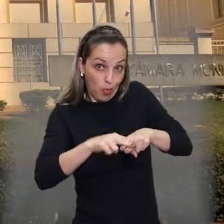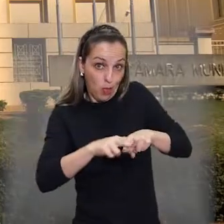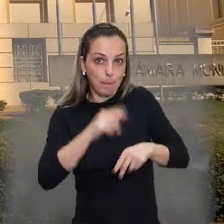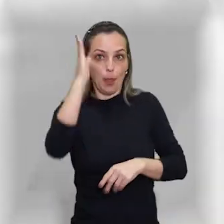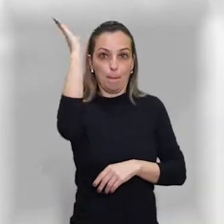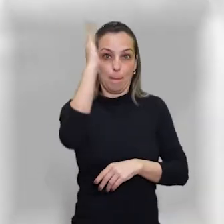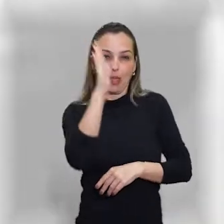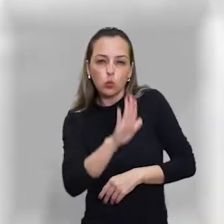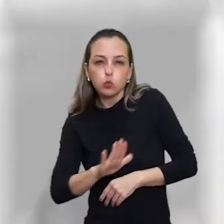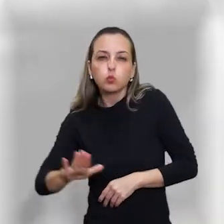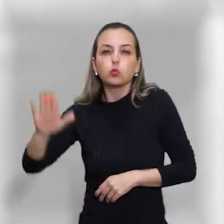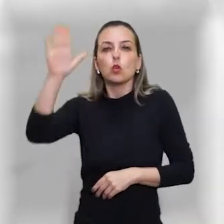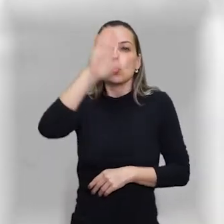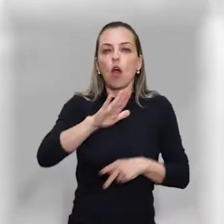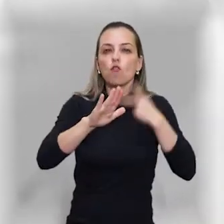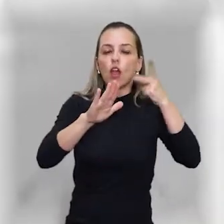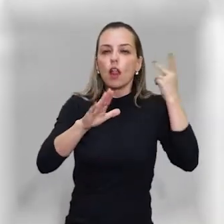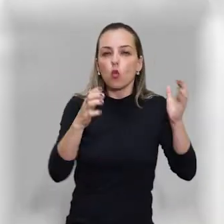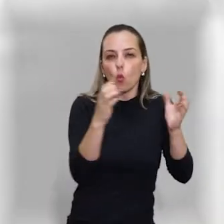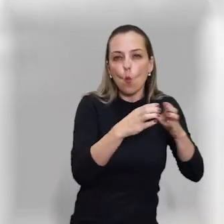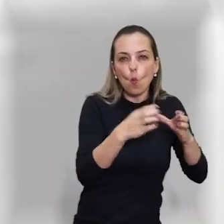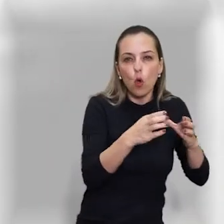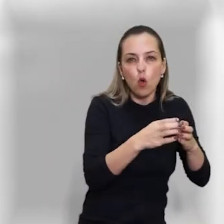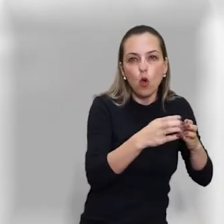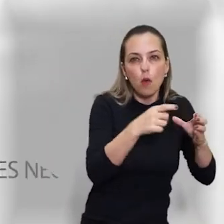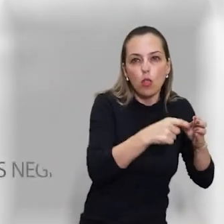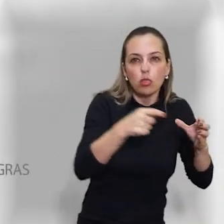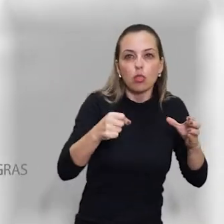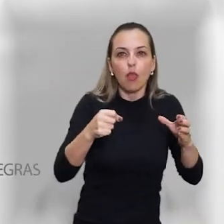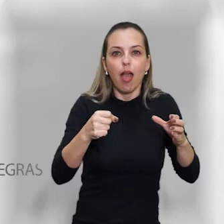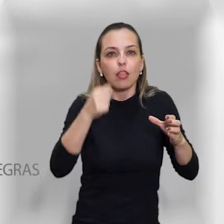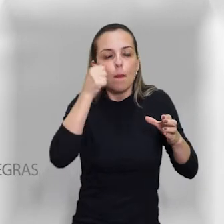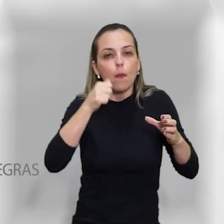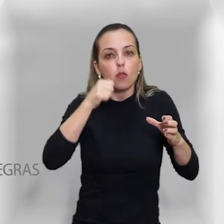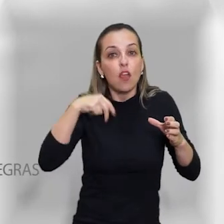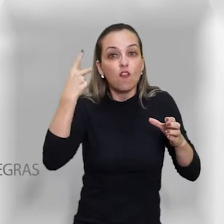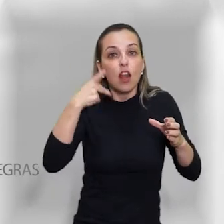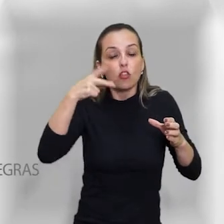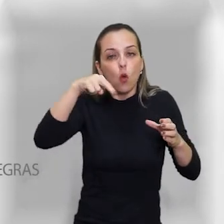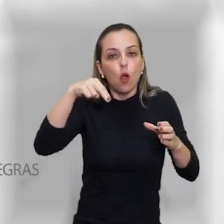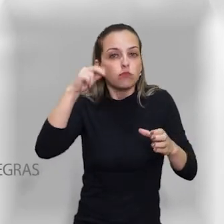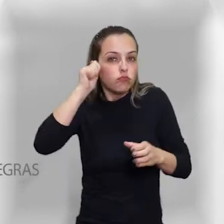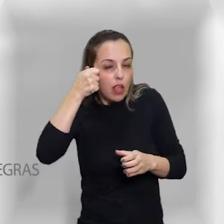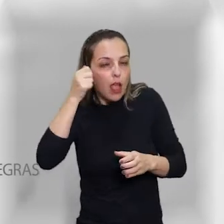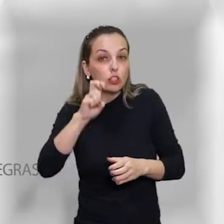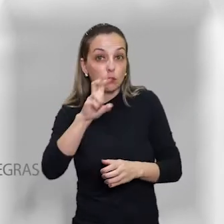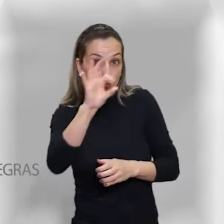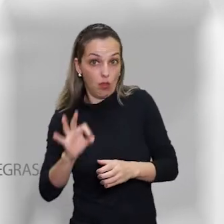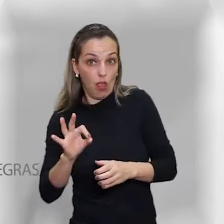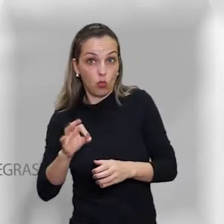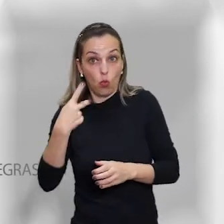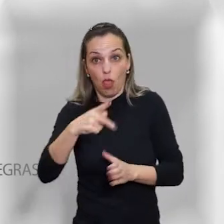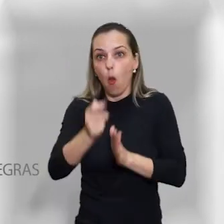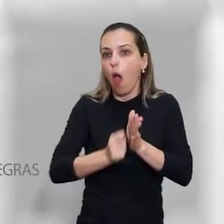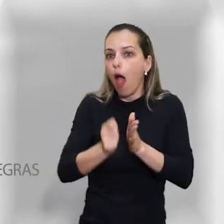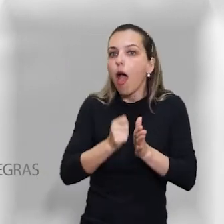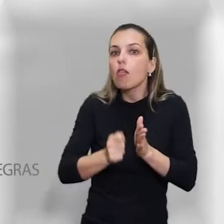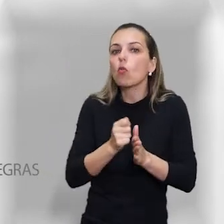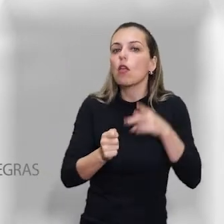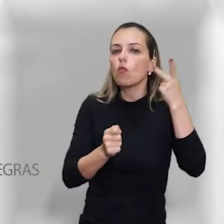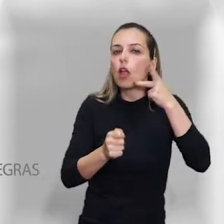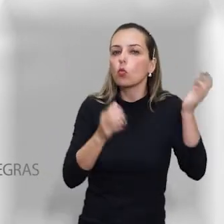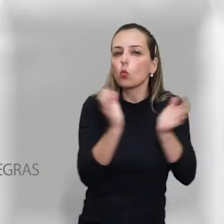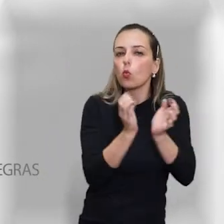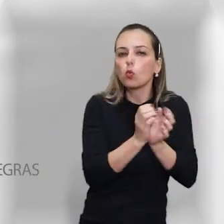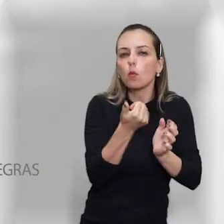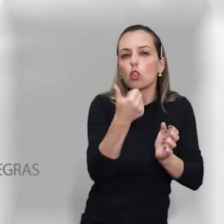ainda mais quando falamos de gênero. As vereadoras negras correspondem a apenas 5% de todos os edis